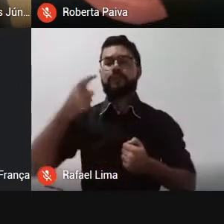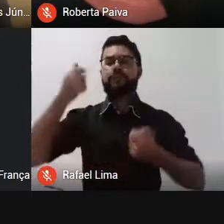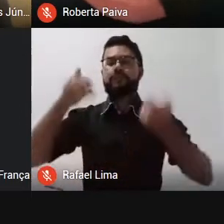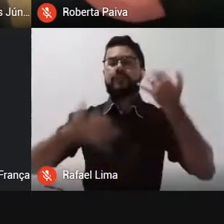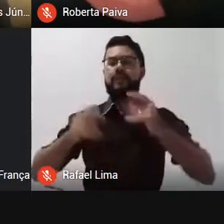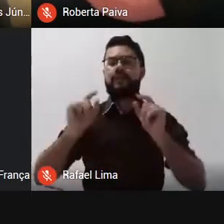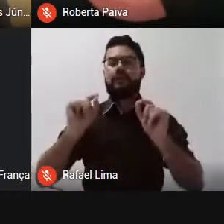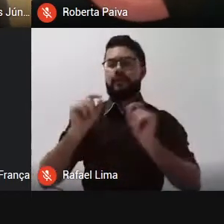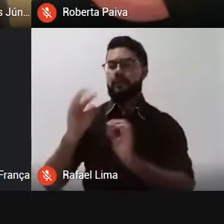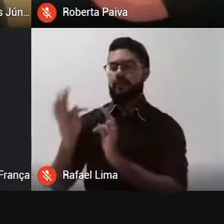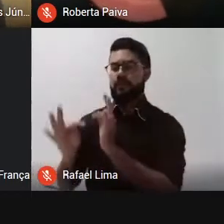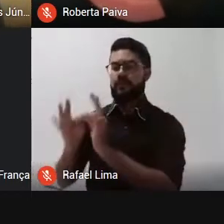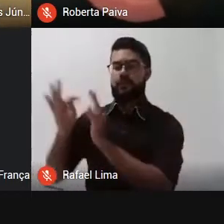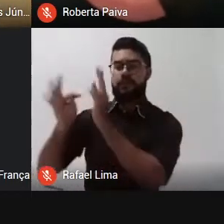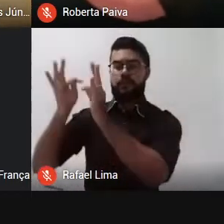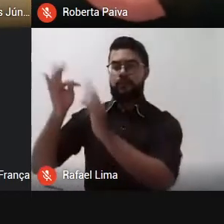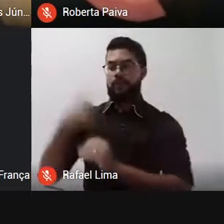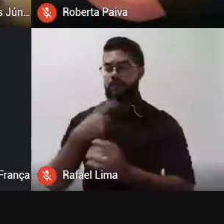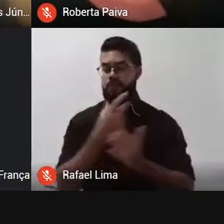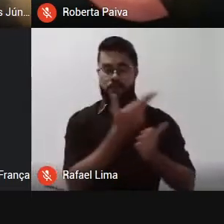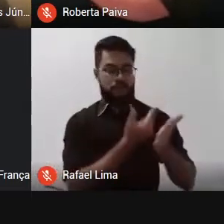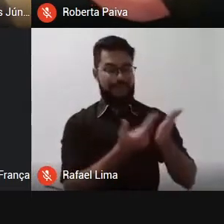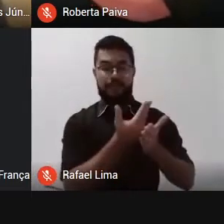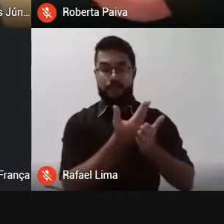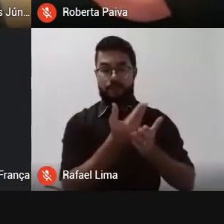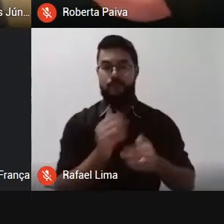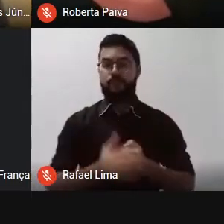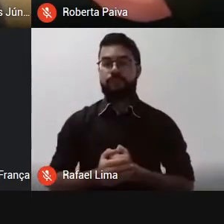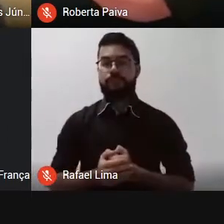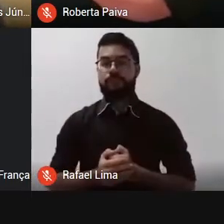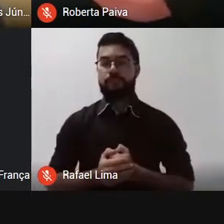tecnologia, do desenho com tecnologia BIM.